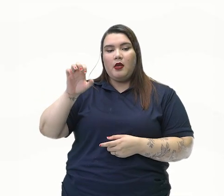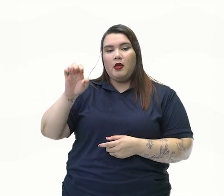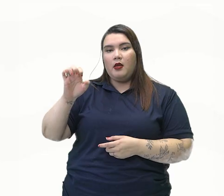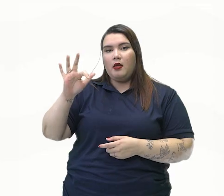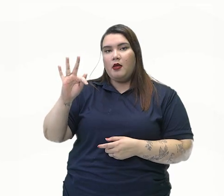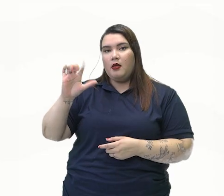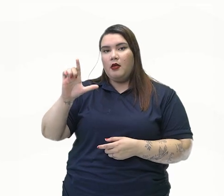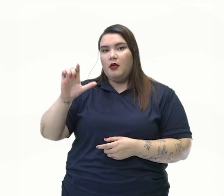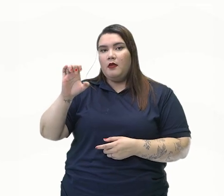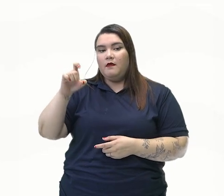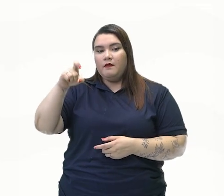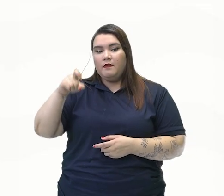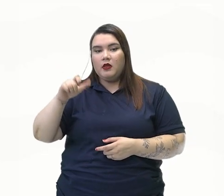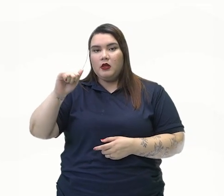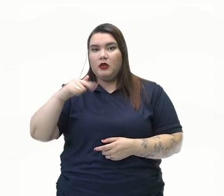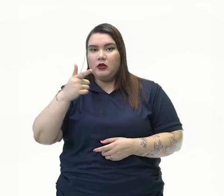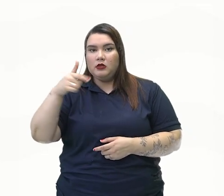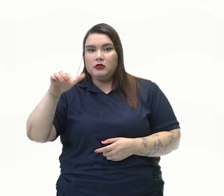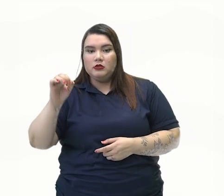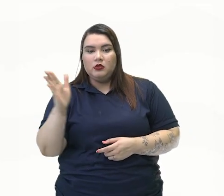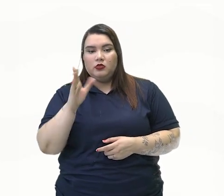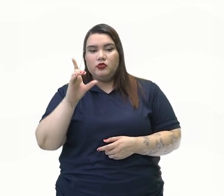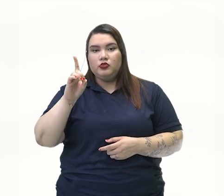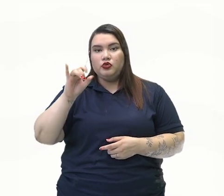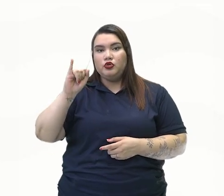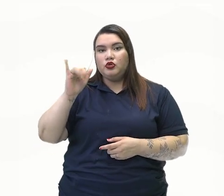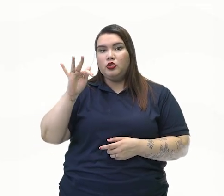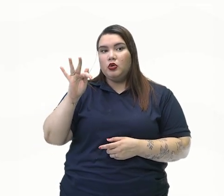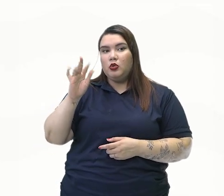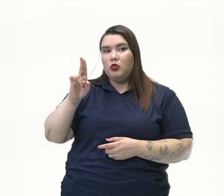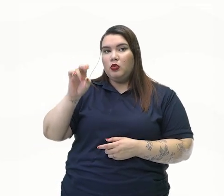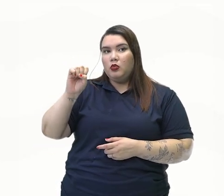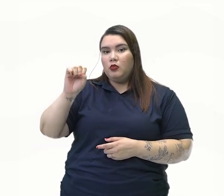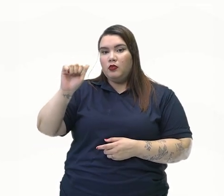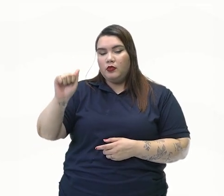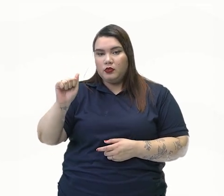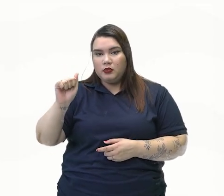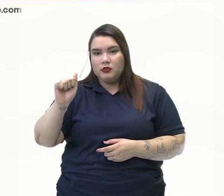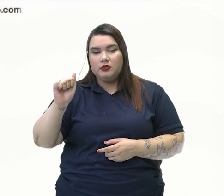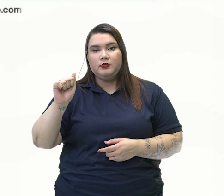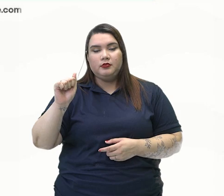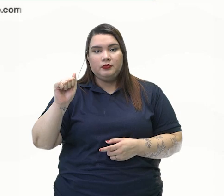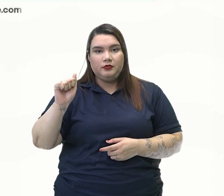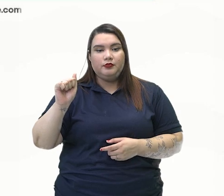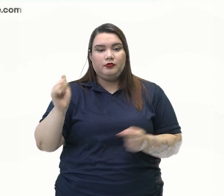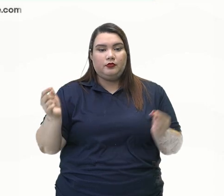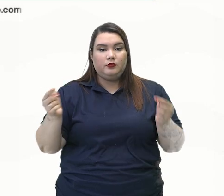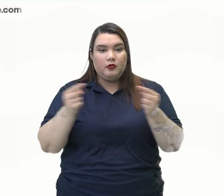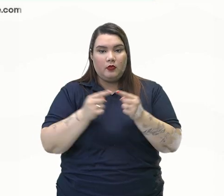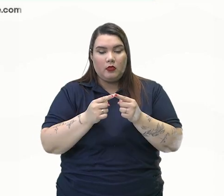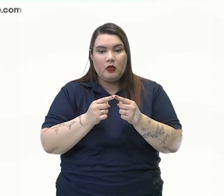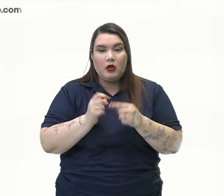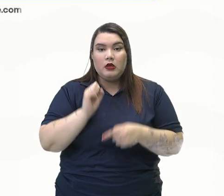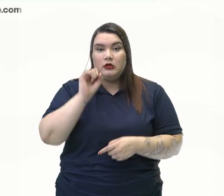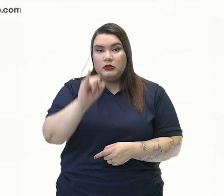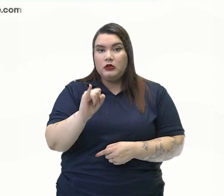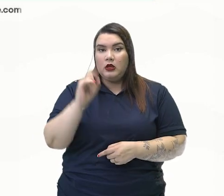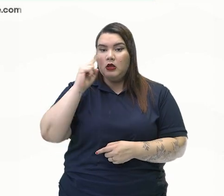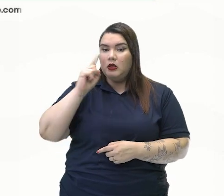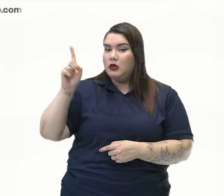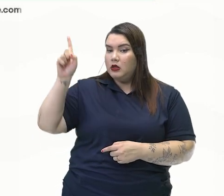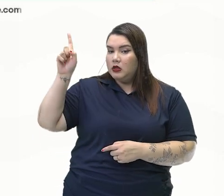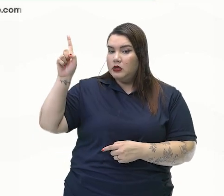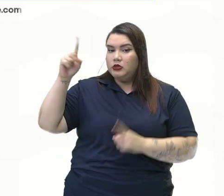reflexão difusa da luz. Observaram? Então, vejam que eu tenho. Se olharmos por